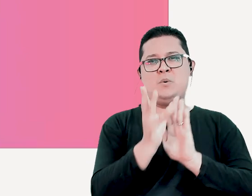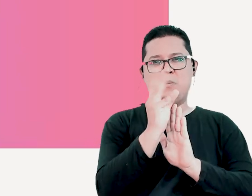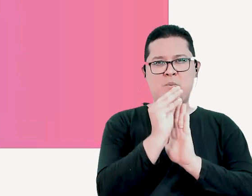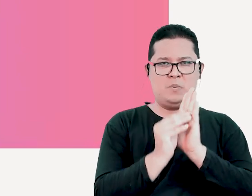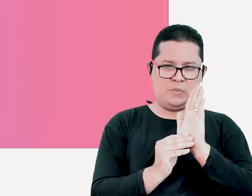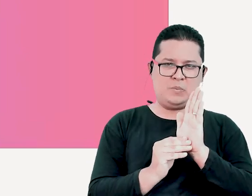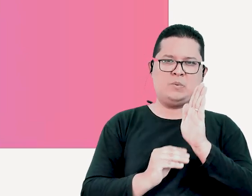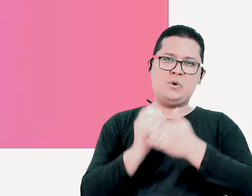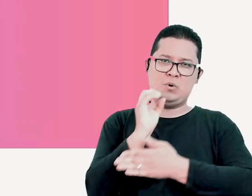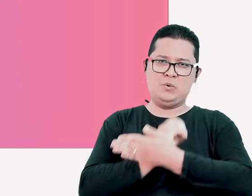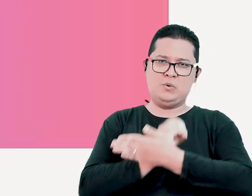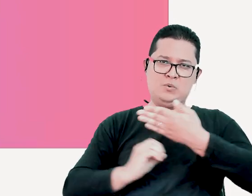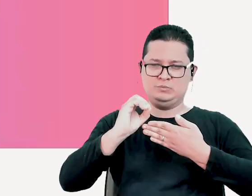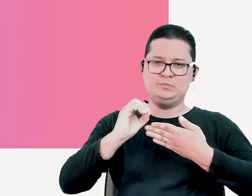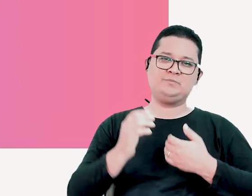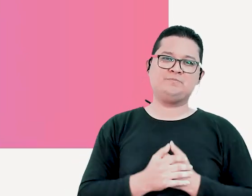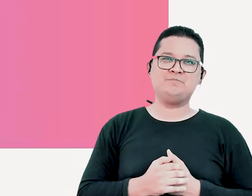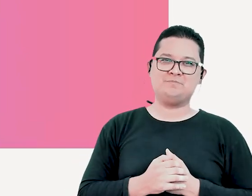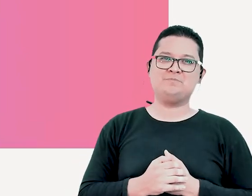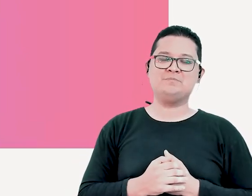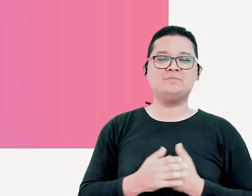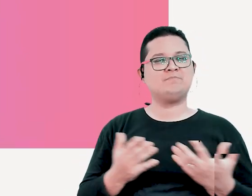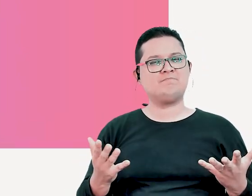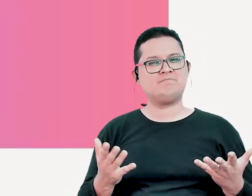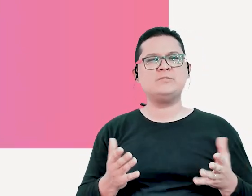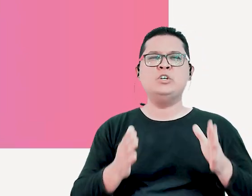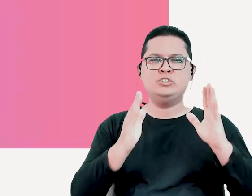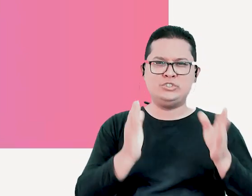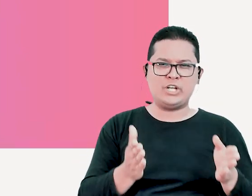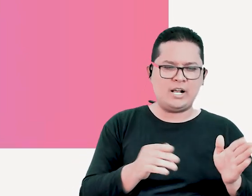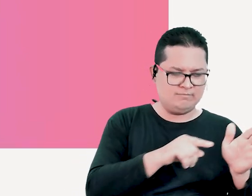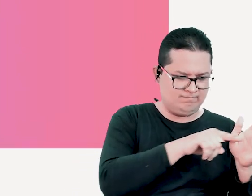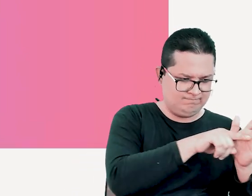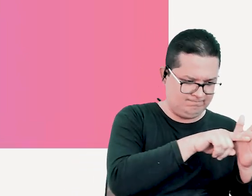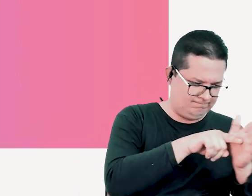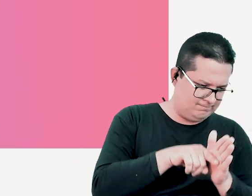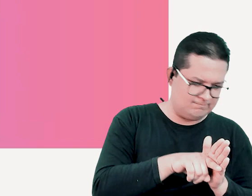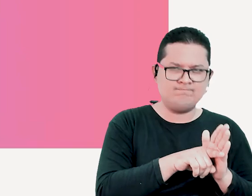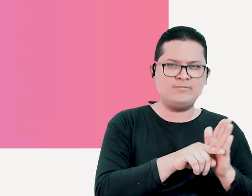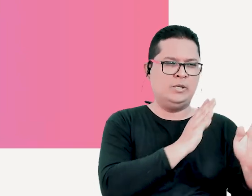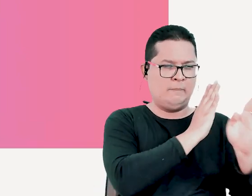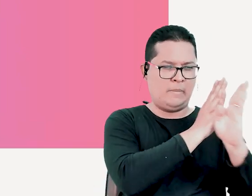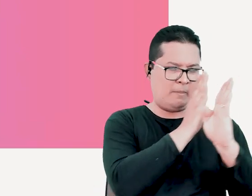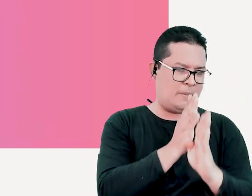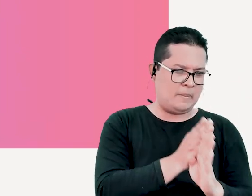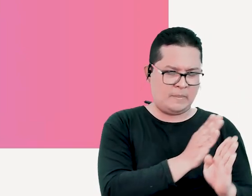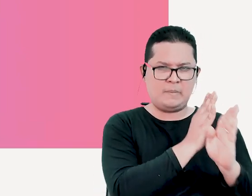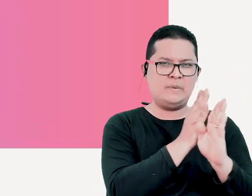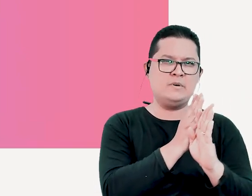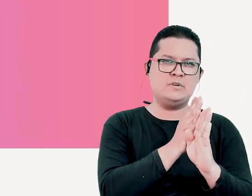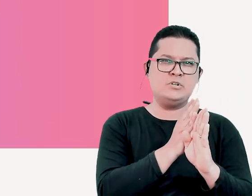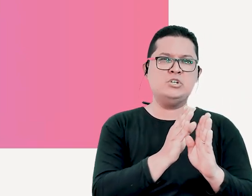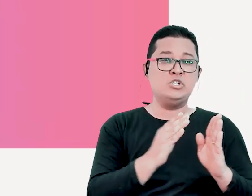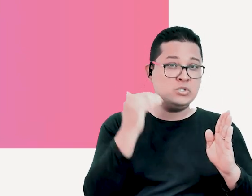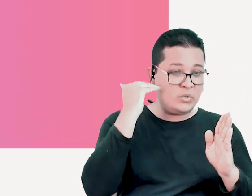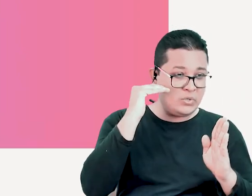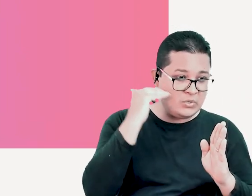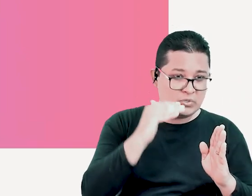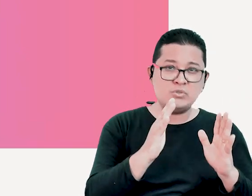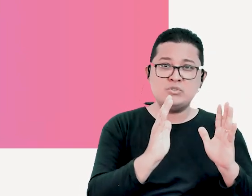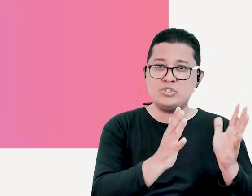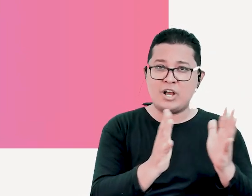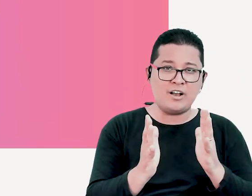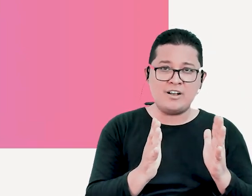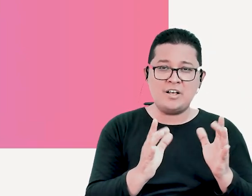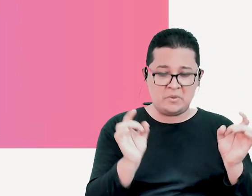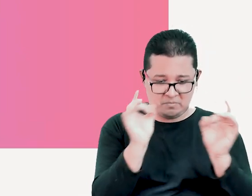aí agora, depois de pesquisar, depois de entender as necessidades, é hora da parte mais legal, que é encontrar aí